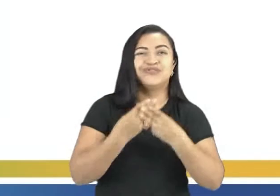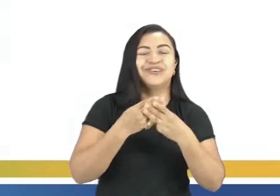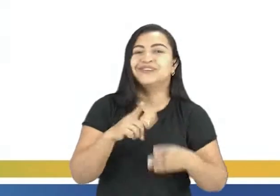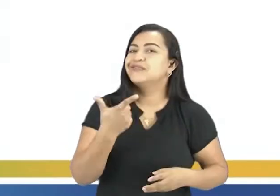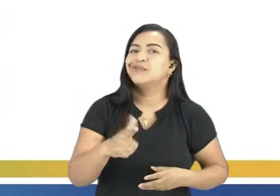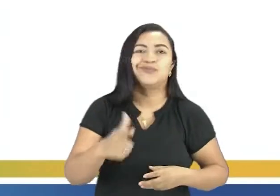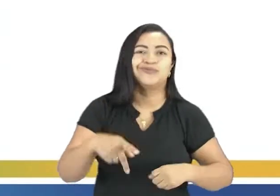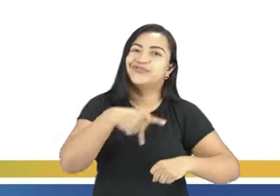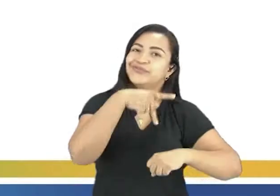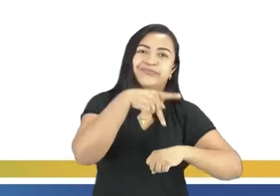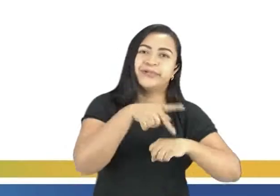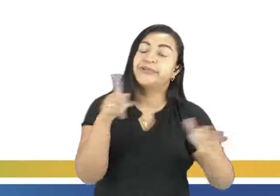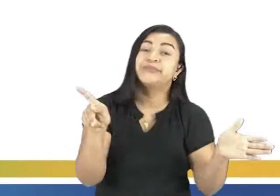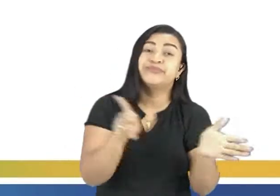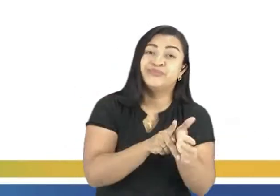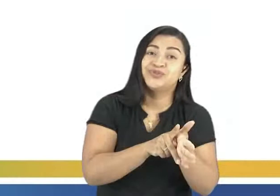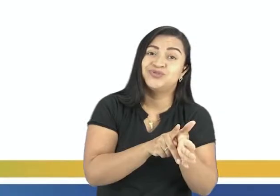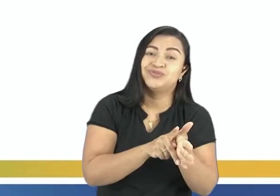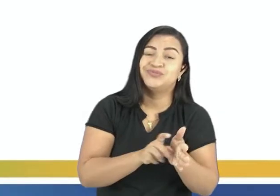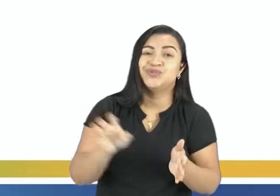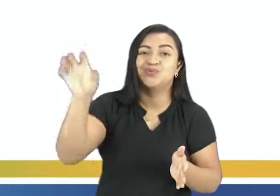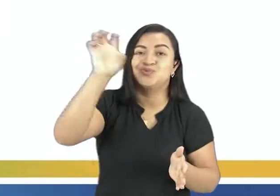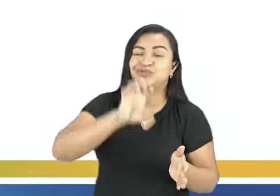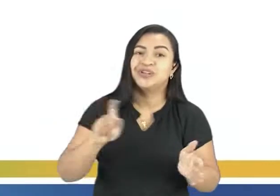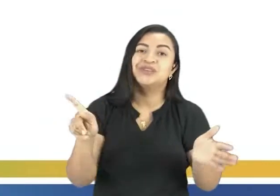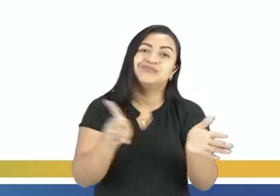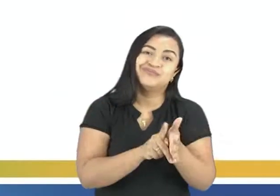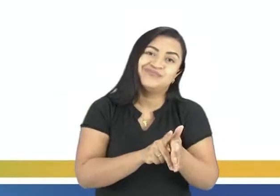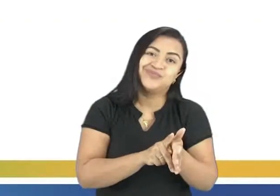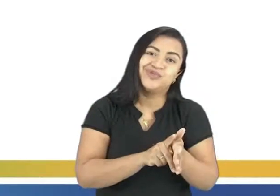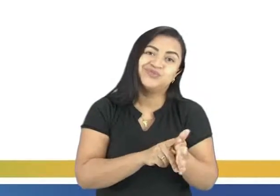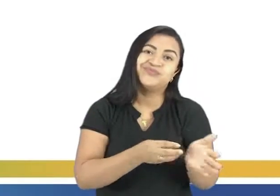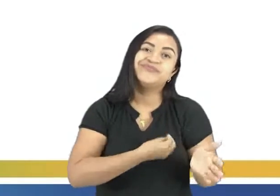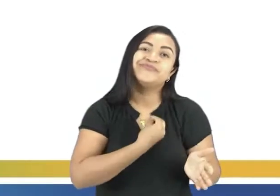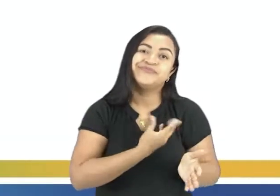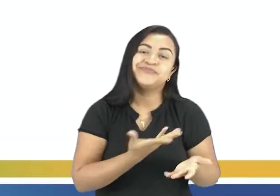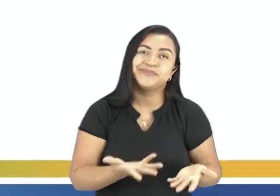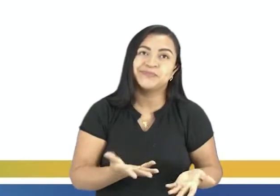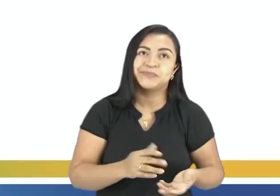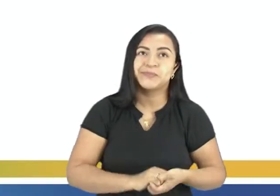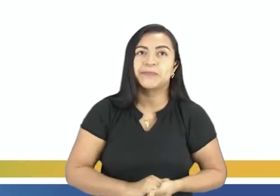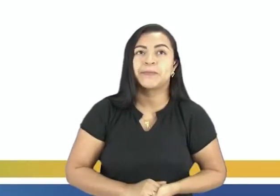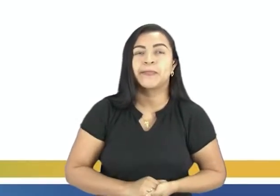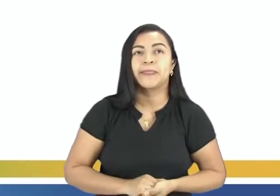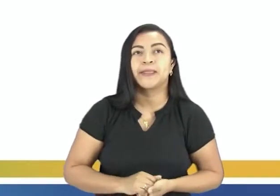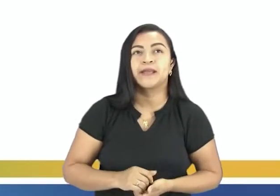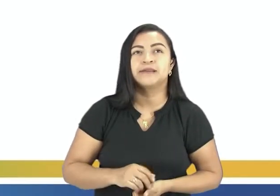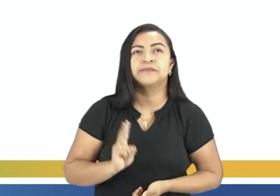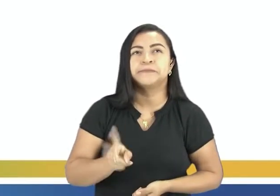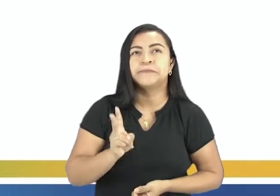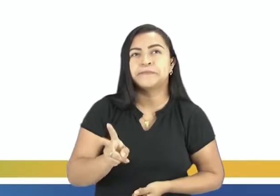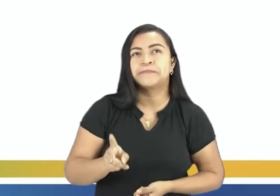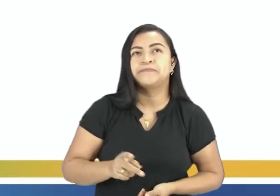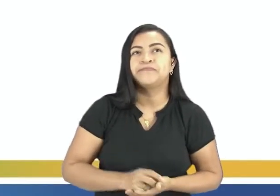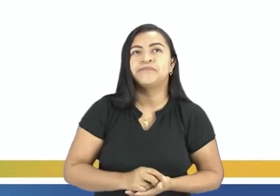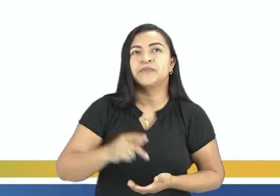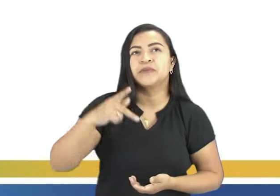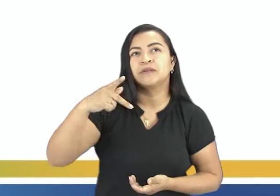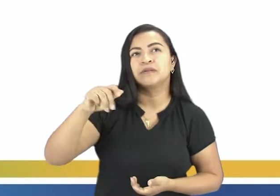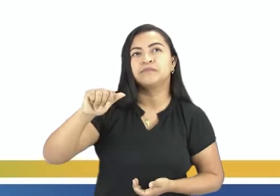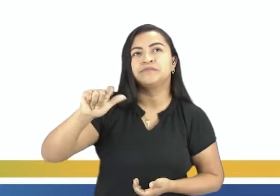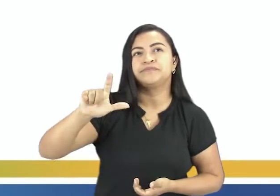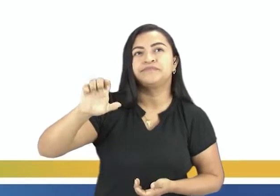Guerra Mundial, não teria um Estado-nação para a sua sobrevivência. Continuando, nós temos aí a Palestina em